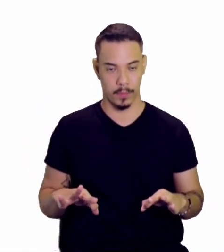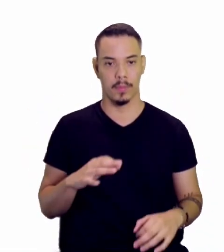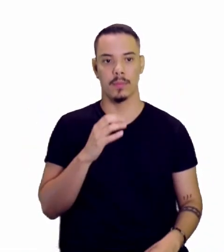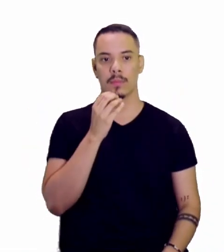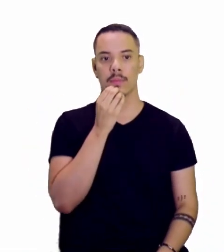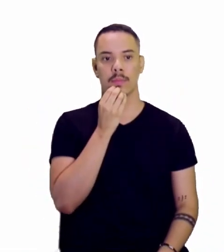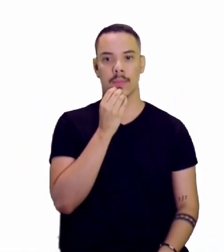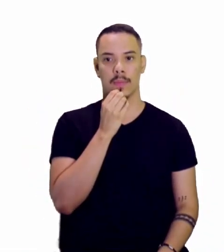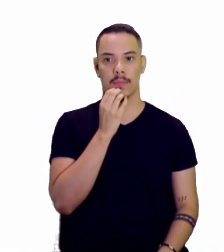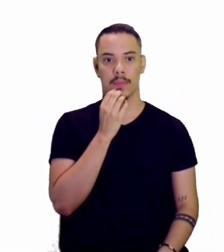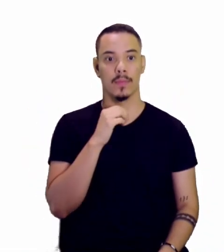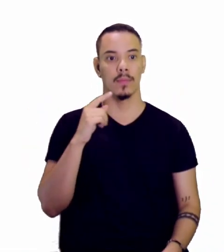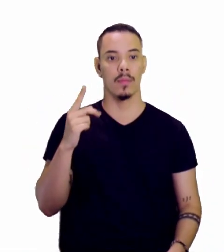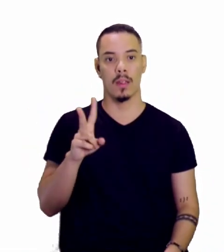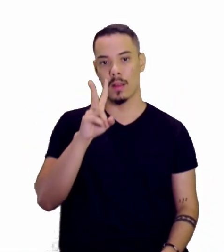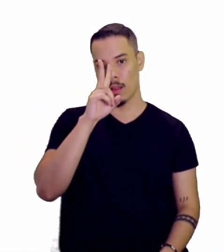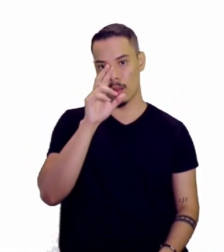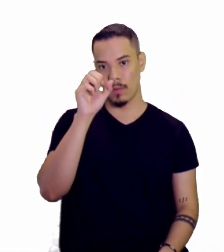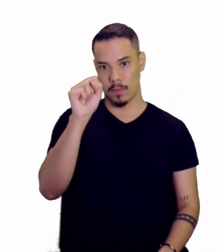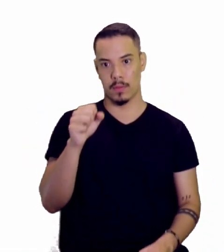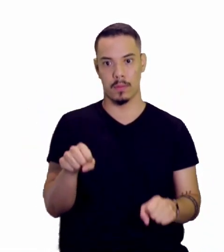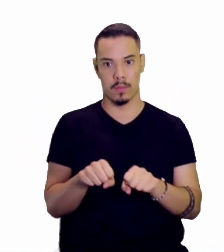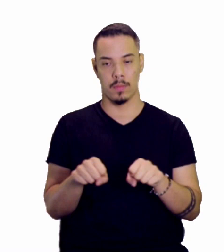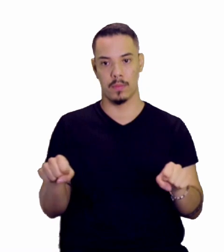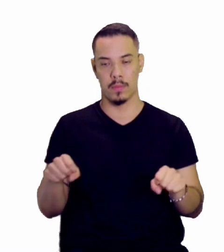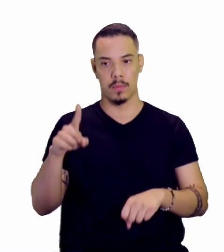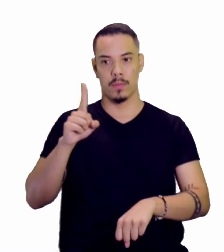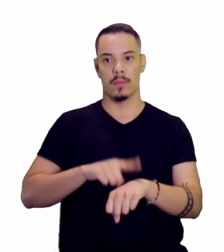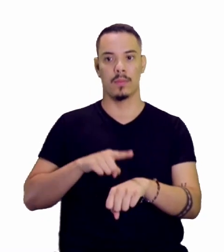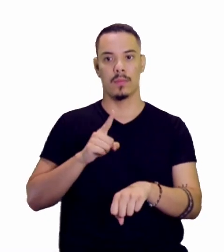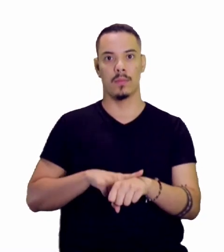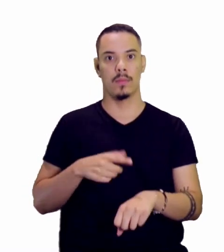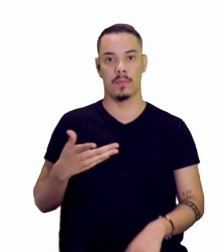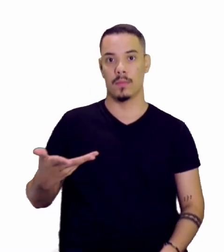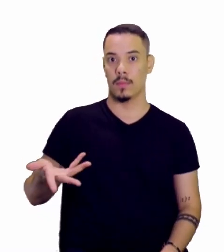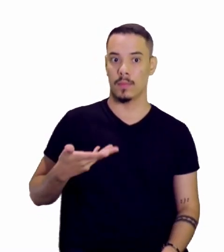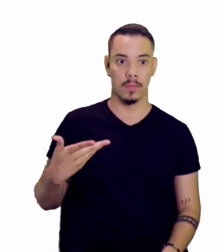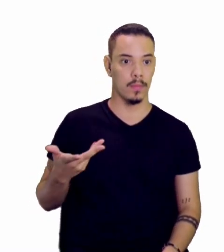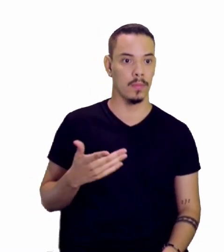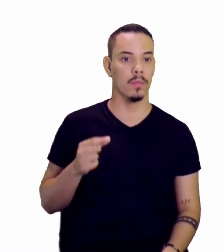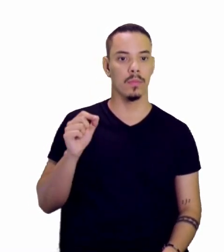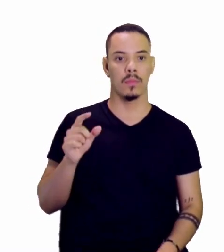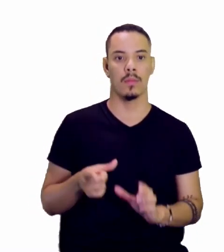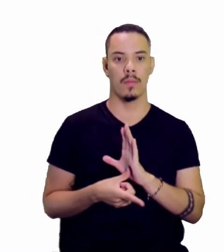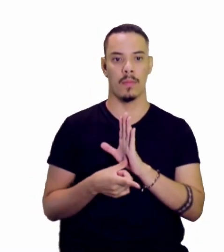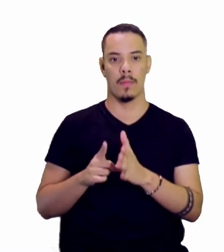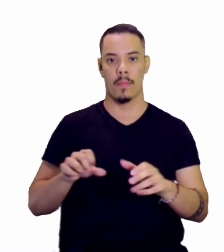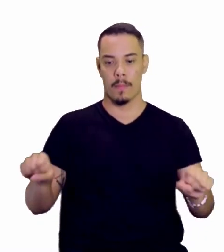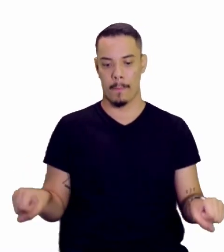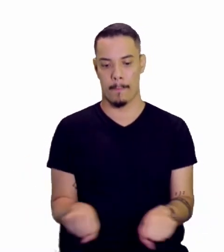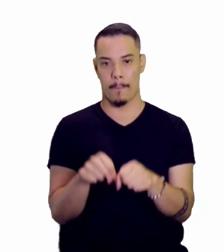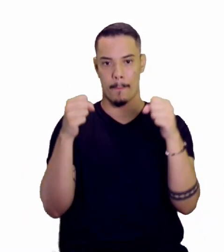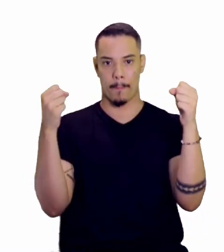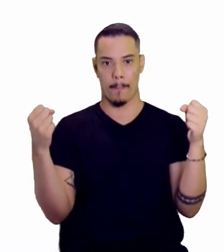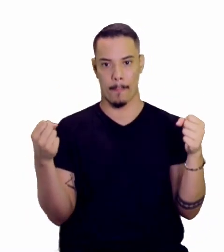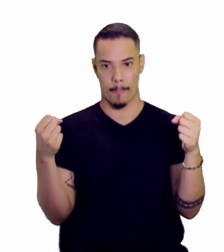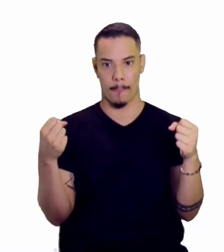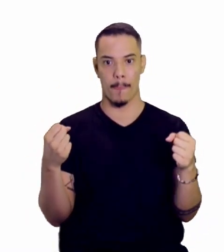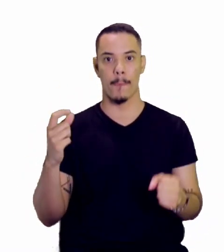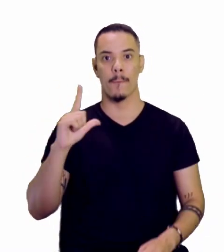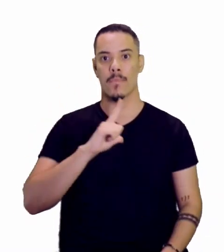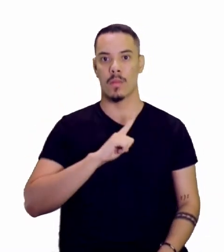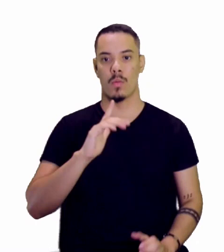olha, a força resultante sobre a corda, no instante imediatamente anterior ao rompimento, quando vai